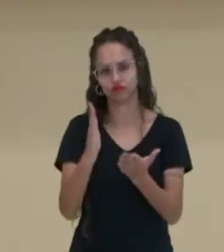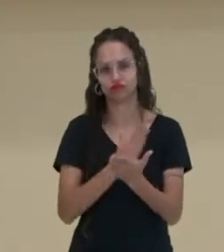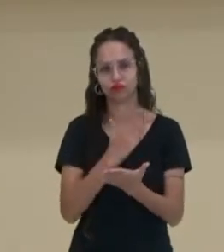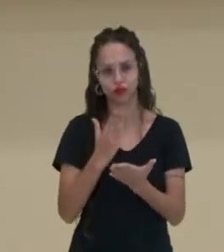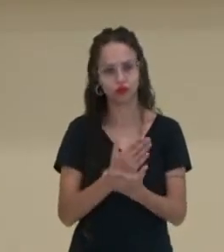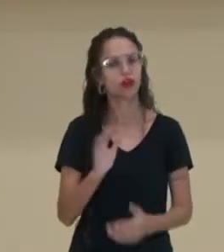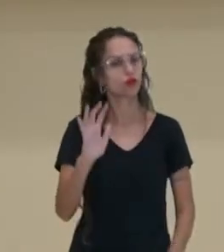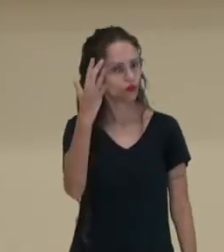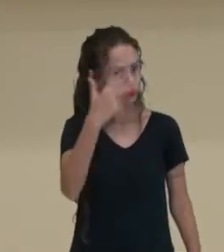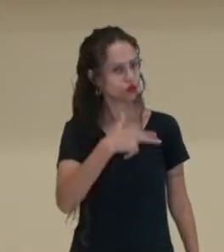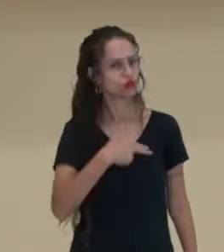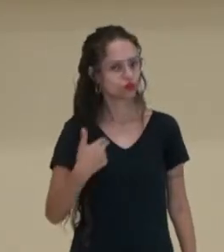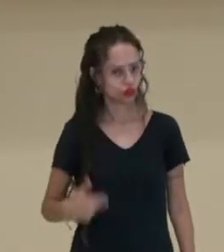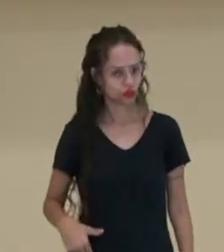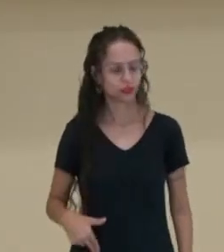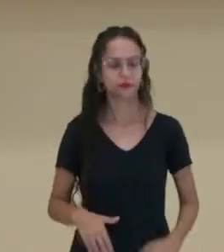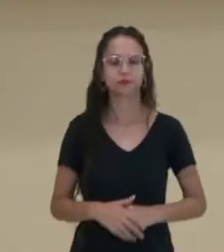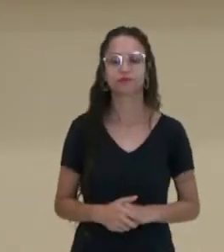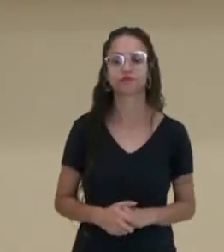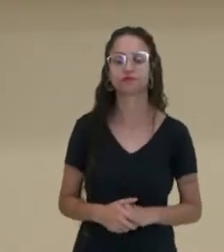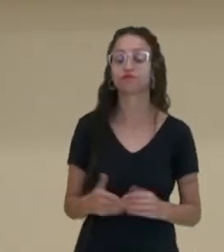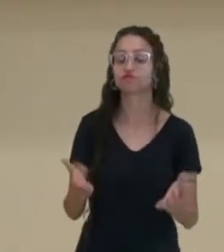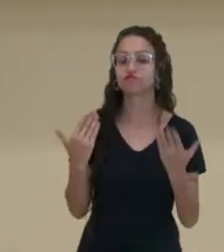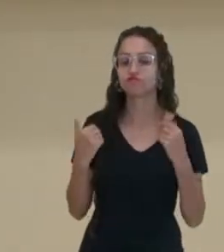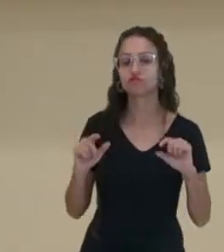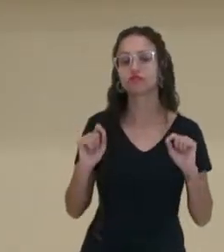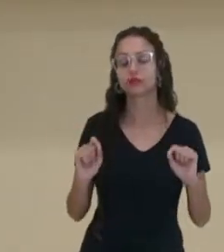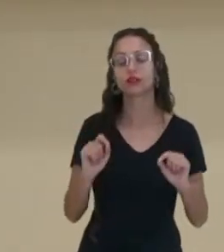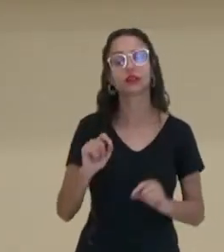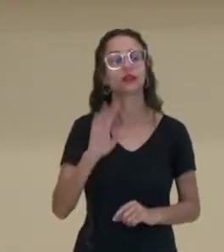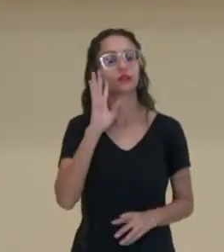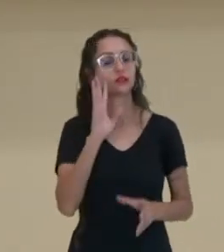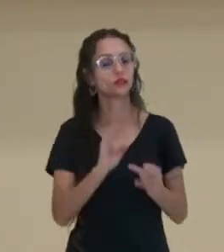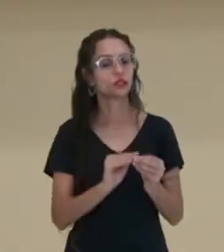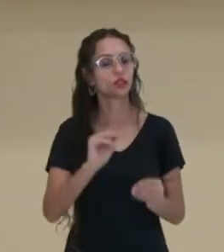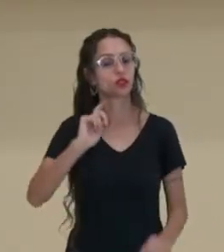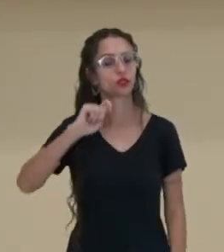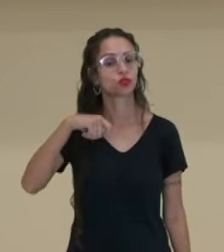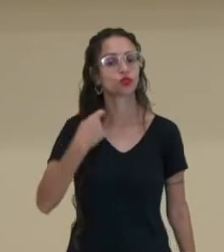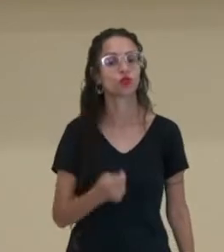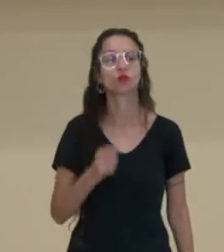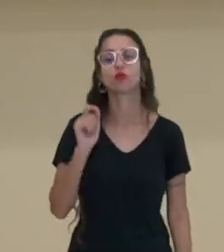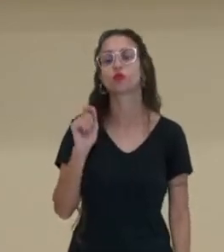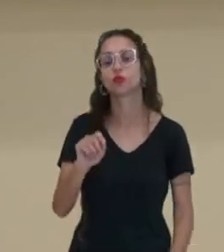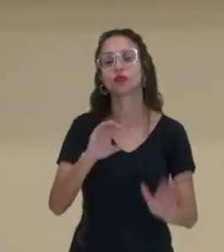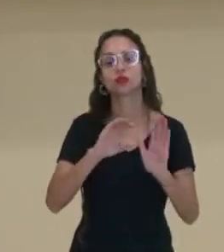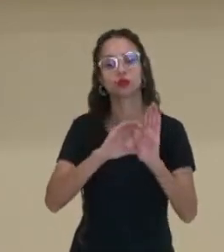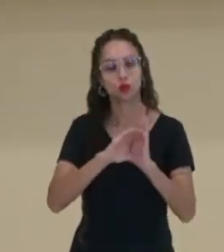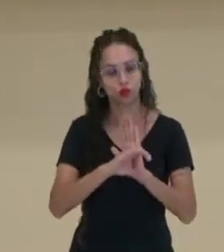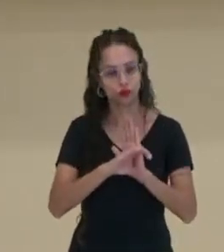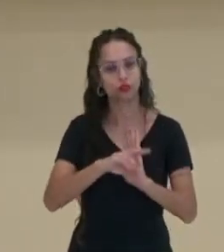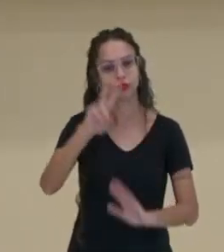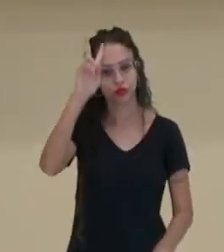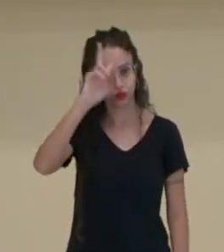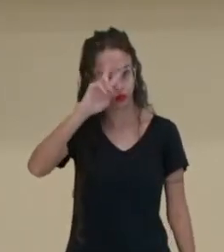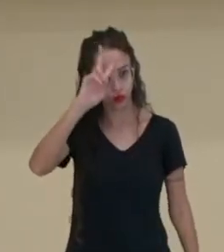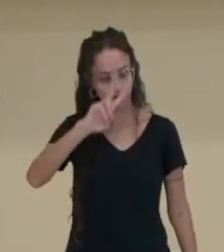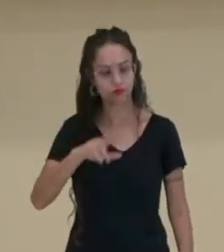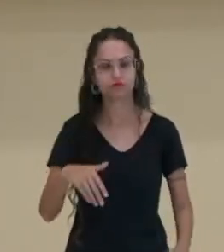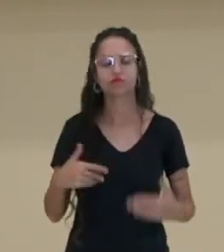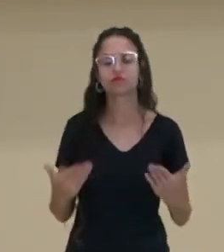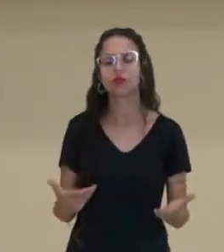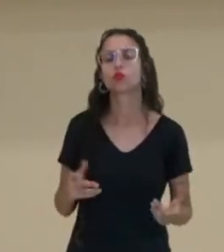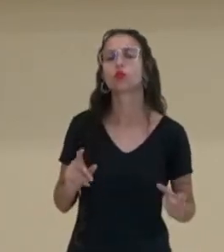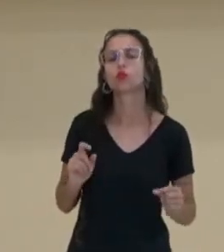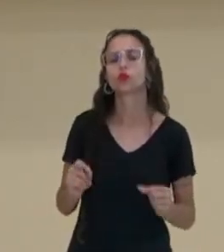como aconteceu na China. Bora lá. Então vamos entender um pouco sobre agora o conceito de história. Afinal, a